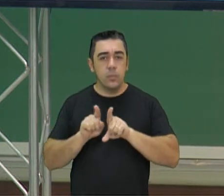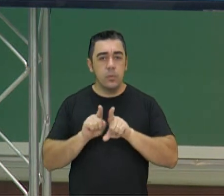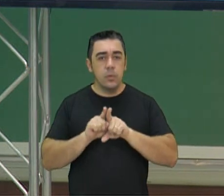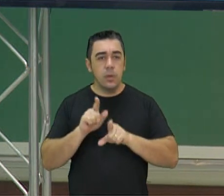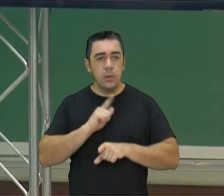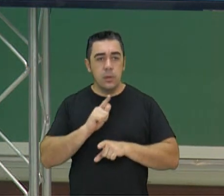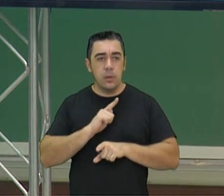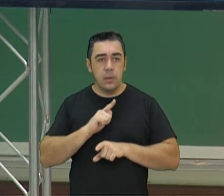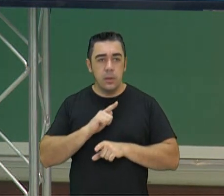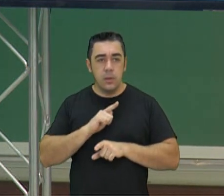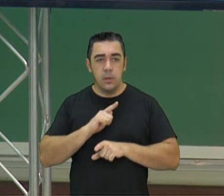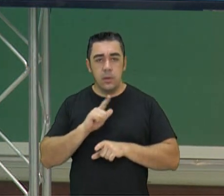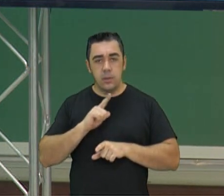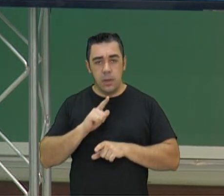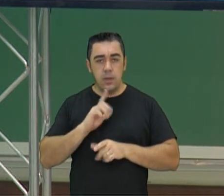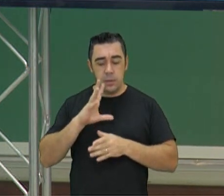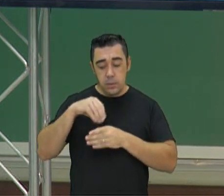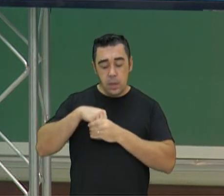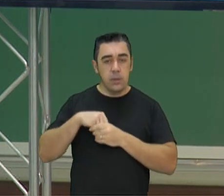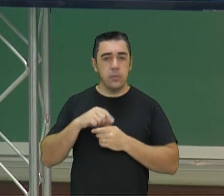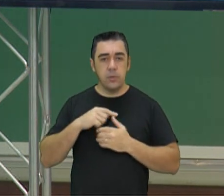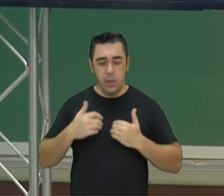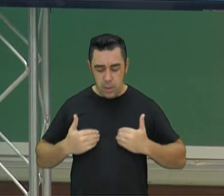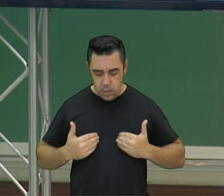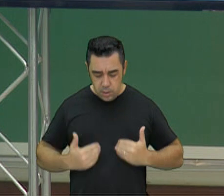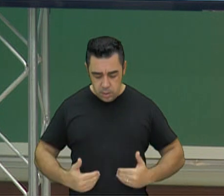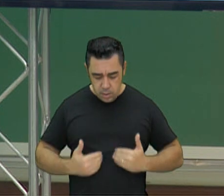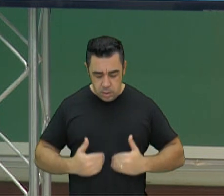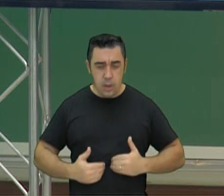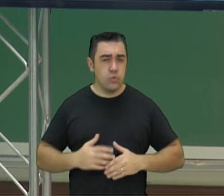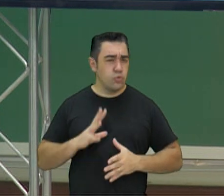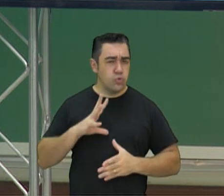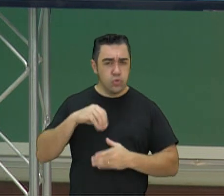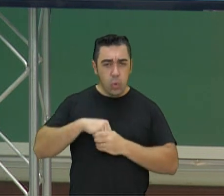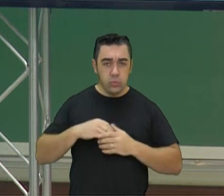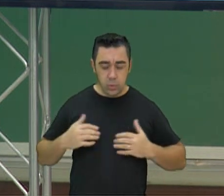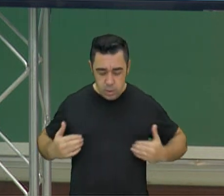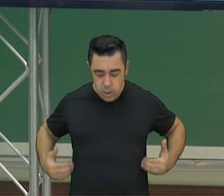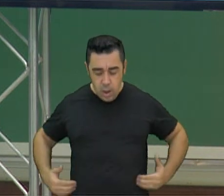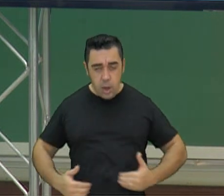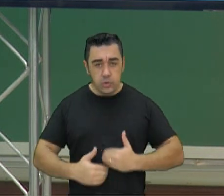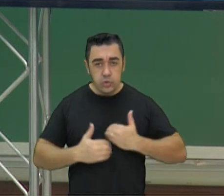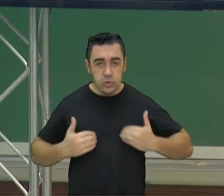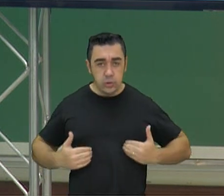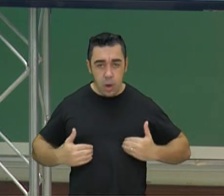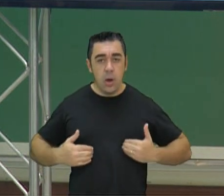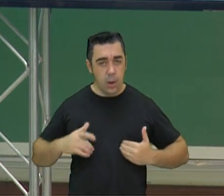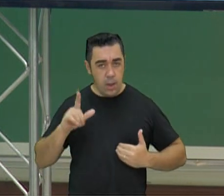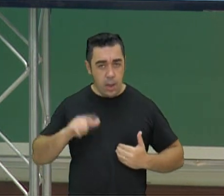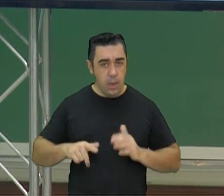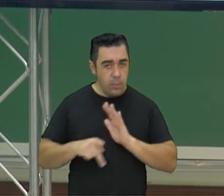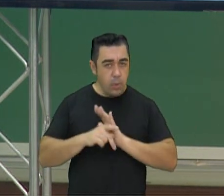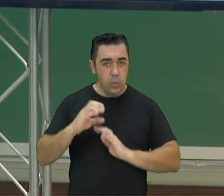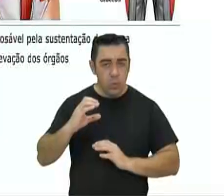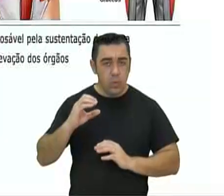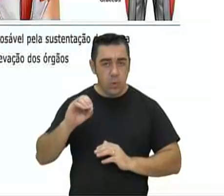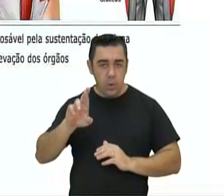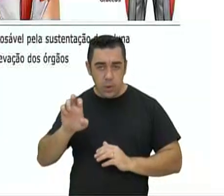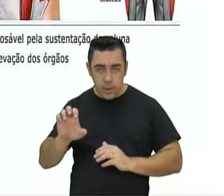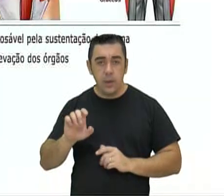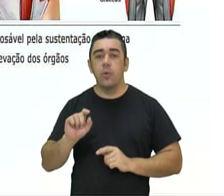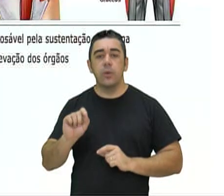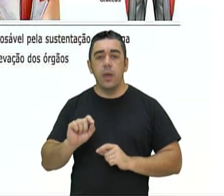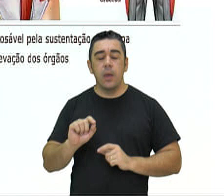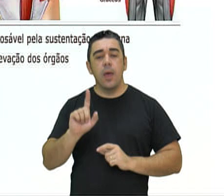o músculo pélvico, oblíquo interno, reto abdominal, transverso do abdômen. Então, são todos músculos que fazem parte do core. Então, o core é o quê? É um